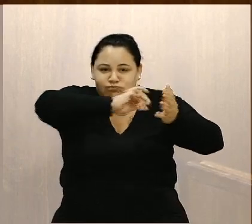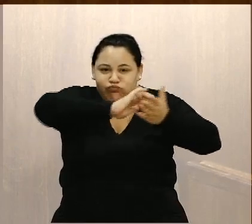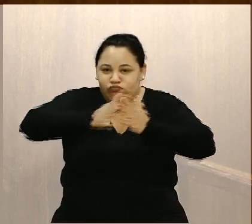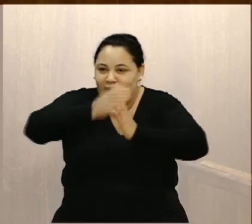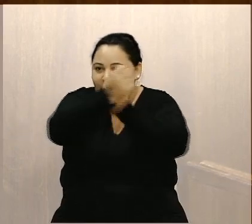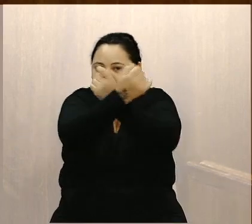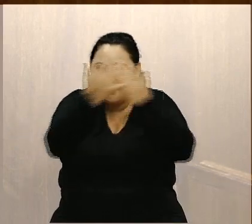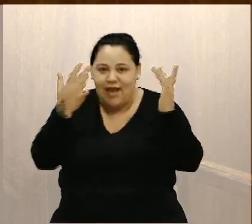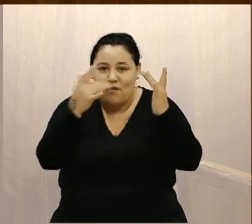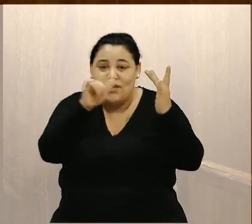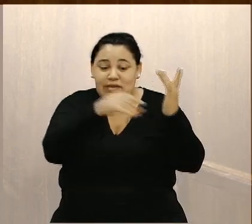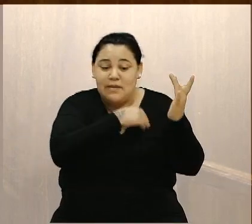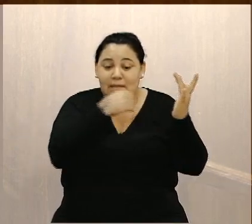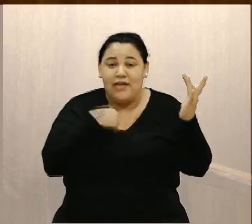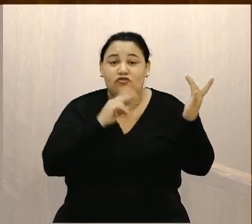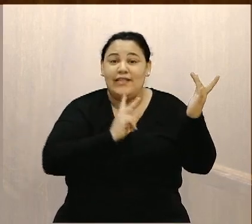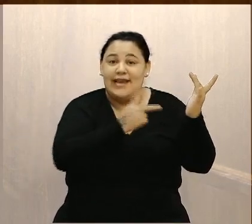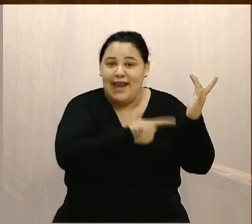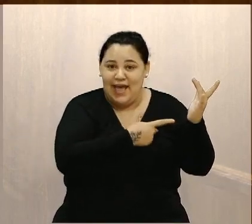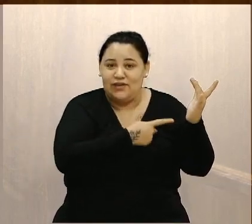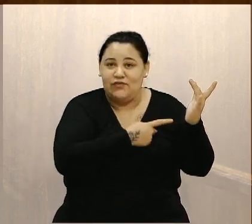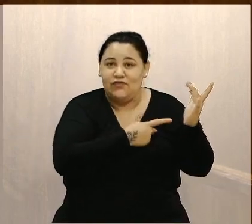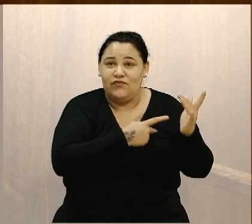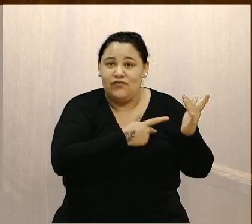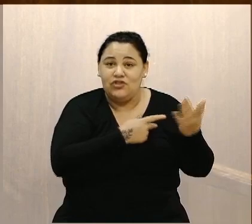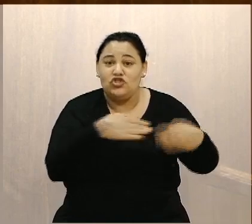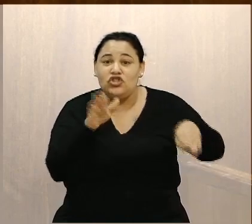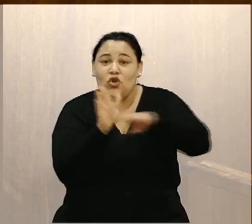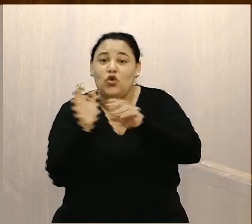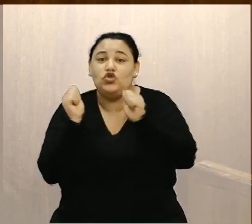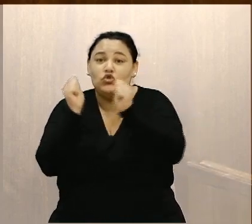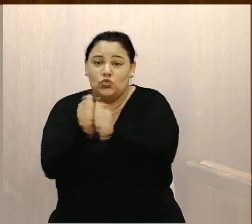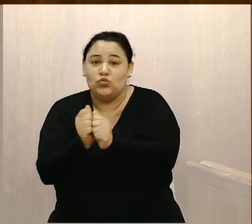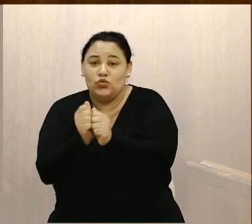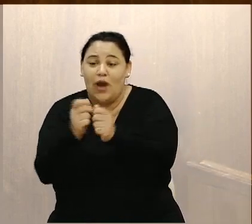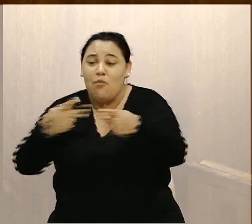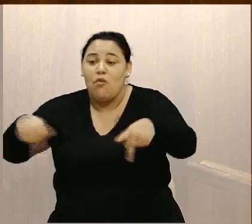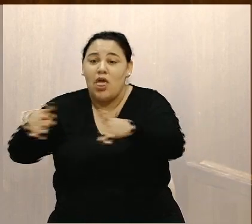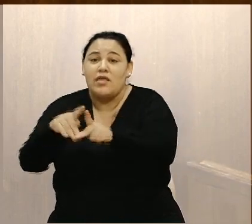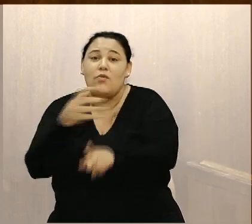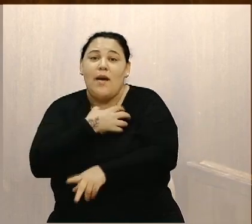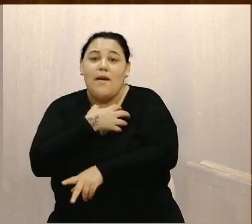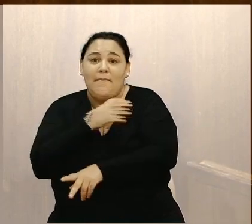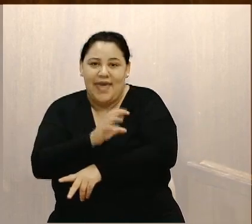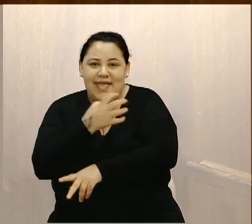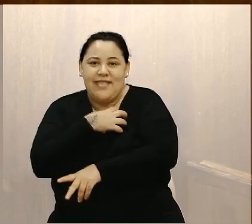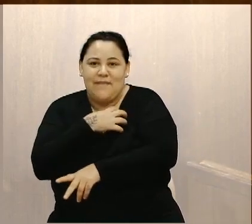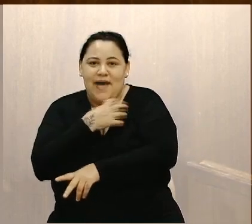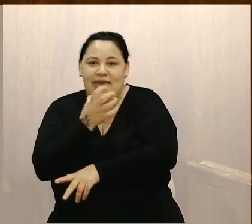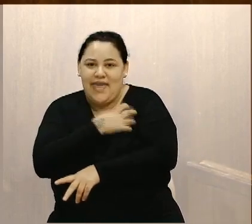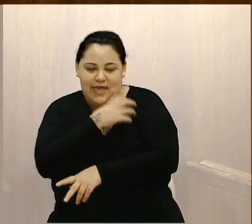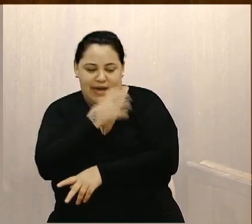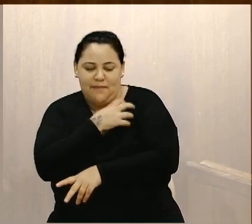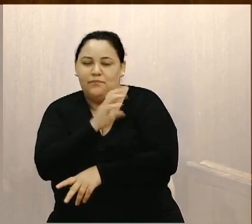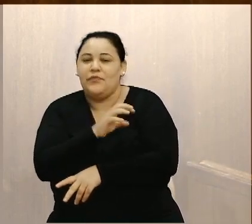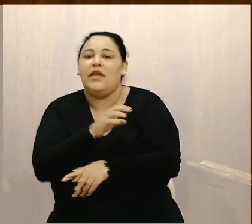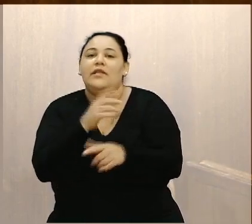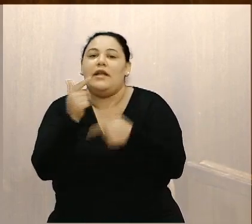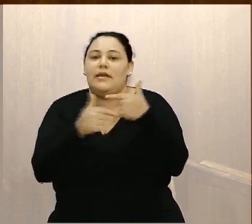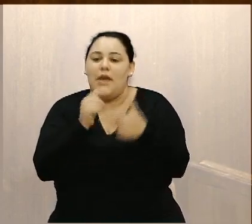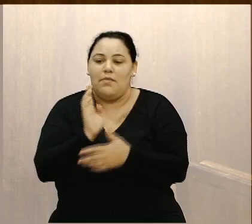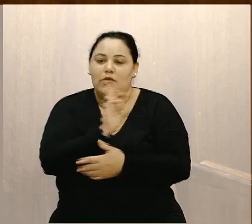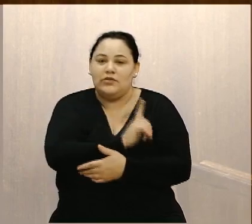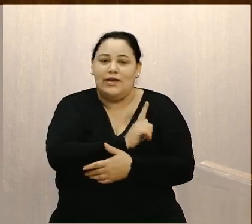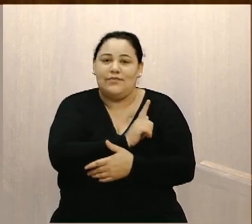com o pessoal da Bahia aqui para ajudar, estava trabalhando acho que até ontem em Bento e vai embora no